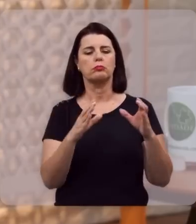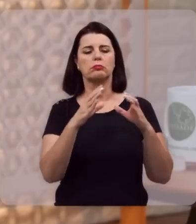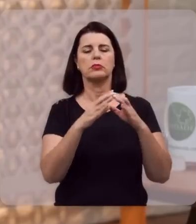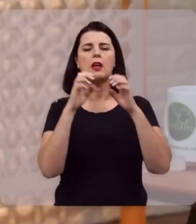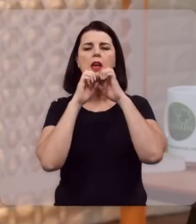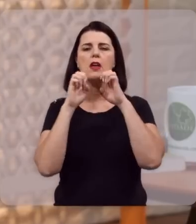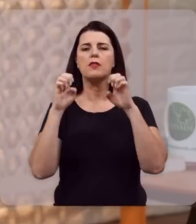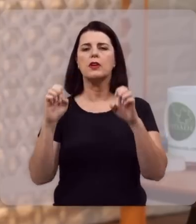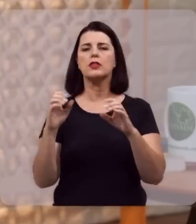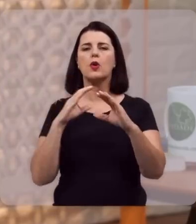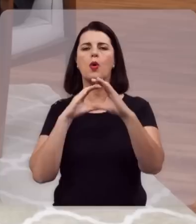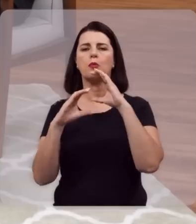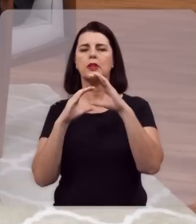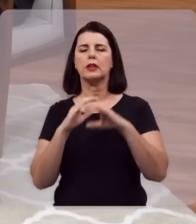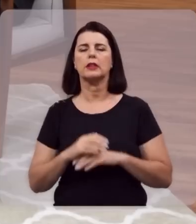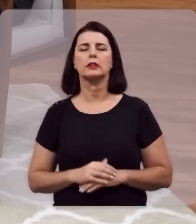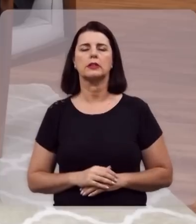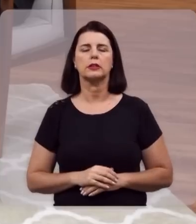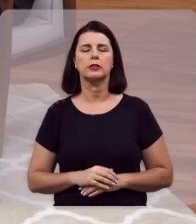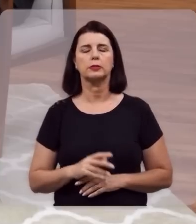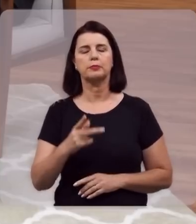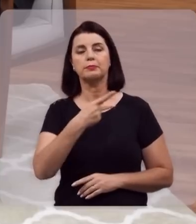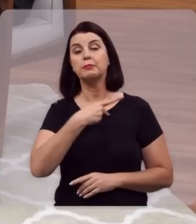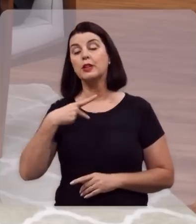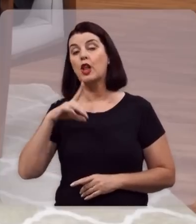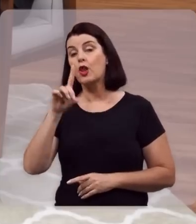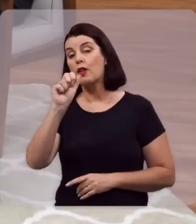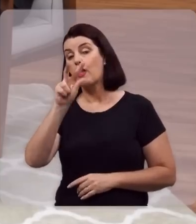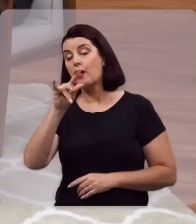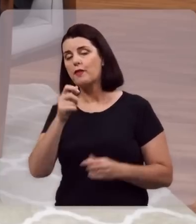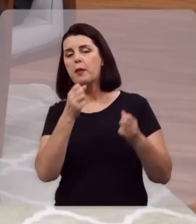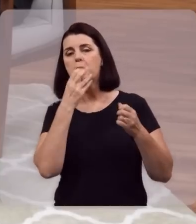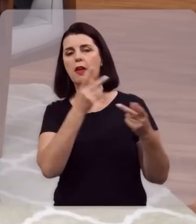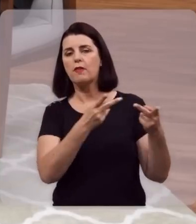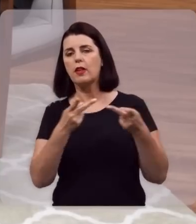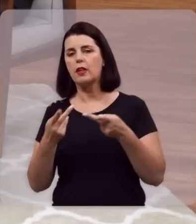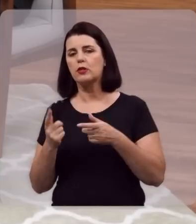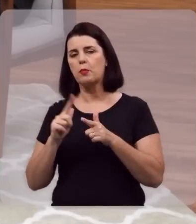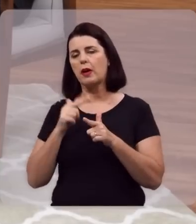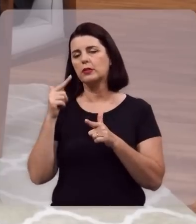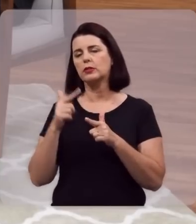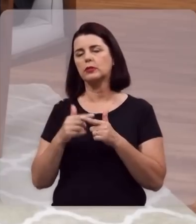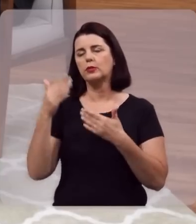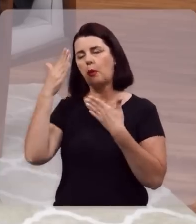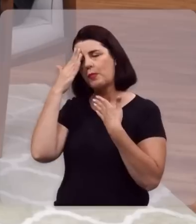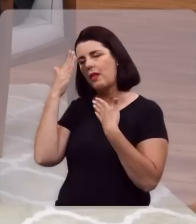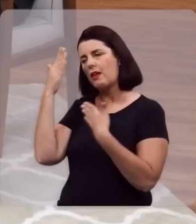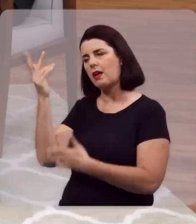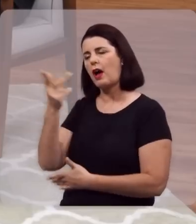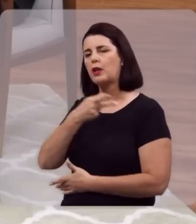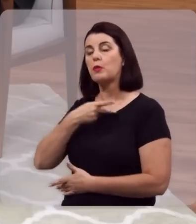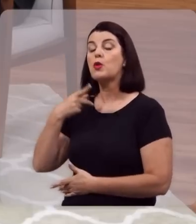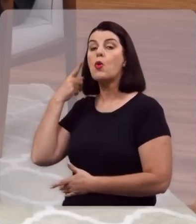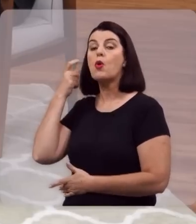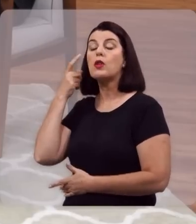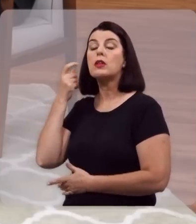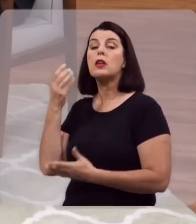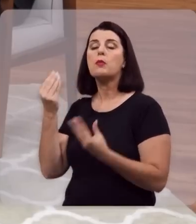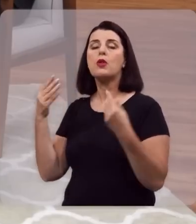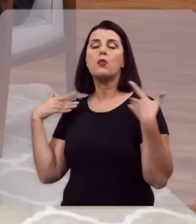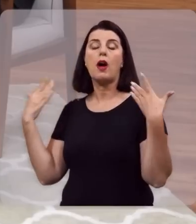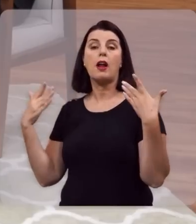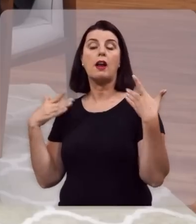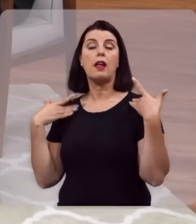de Evangelização e Comunicação. Reverendo Davi, seja bem-vindo mais uma vez ao Verdade e Vida. Muito obrigado, Rodrigo. É sempre uma